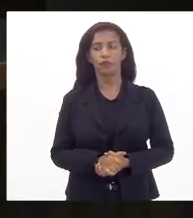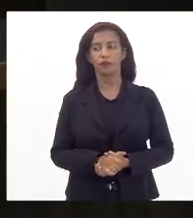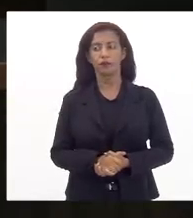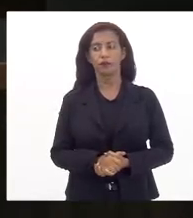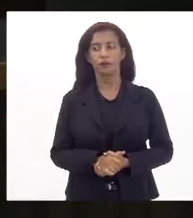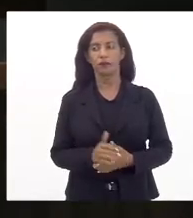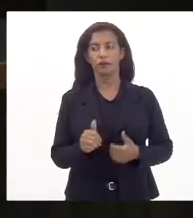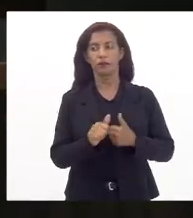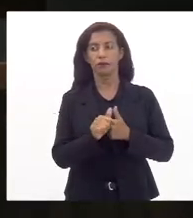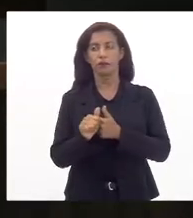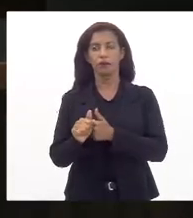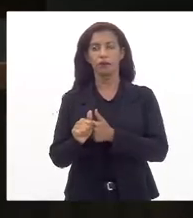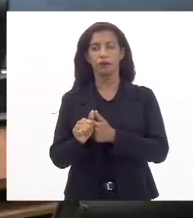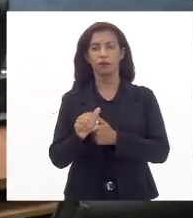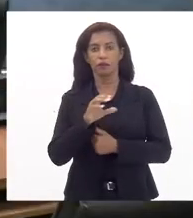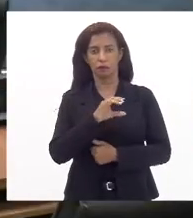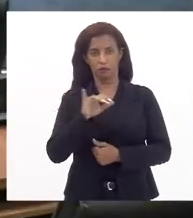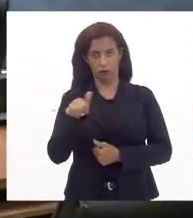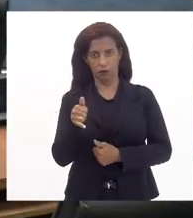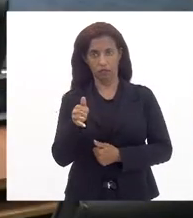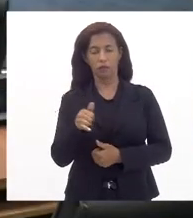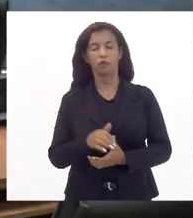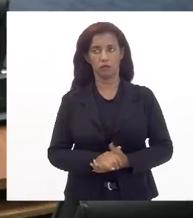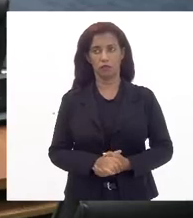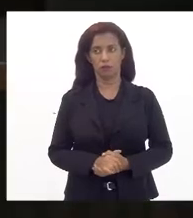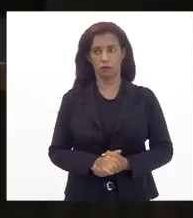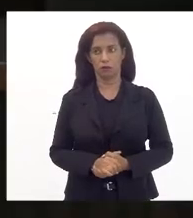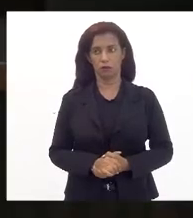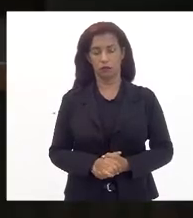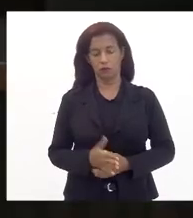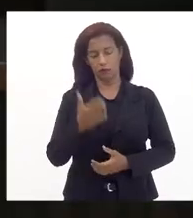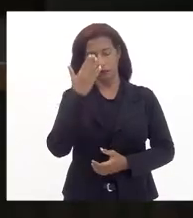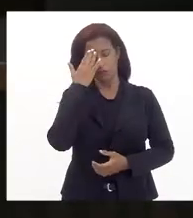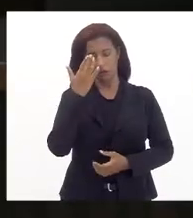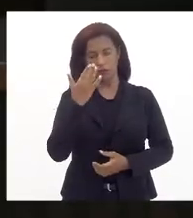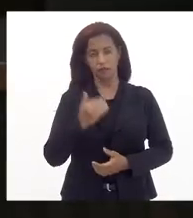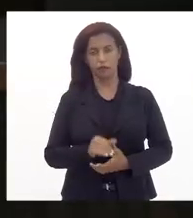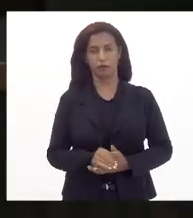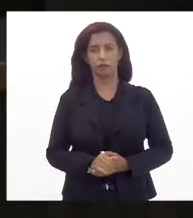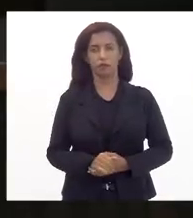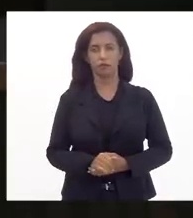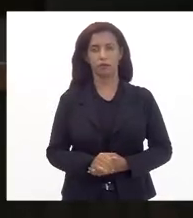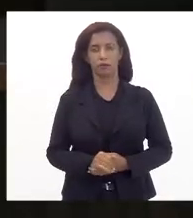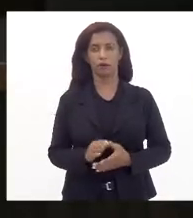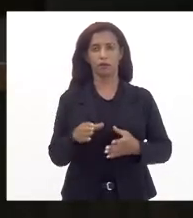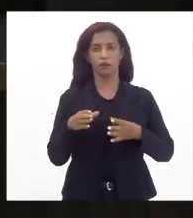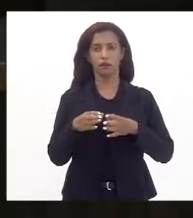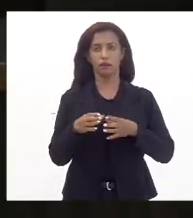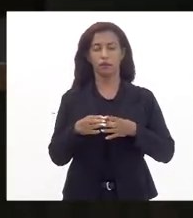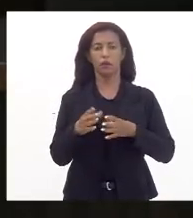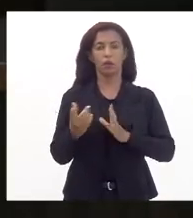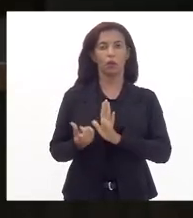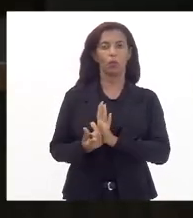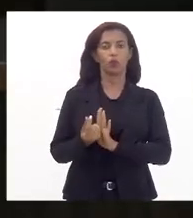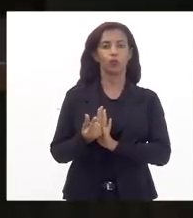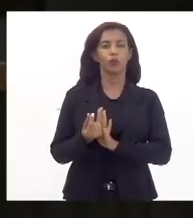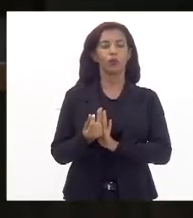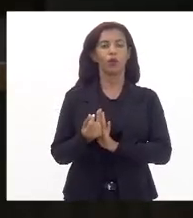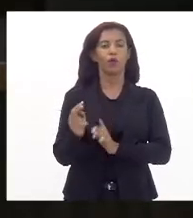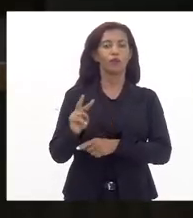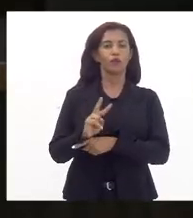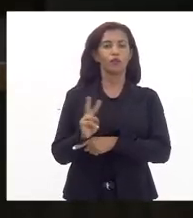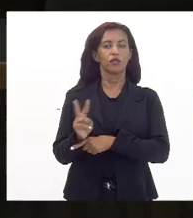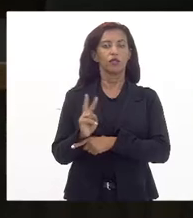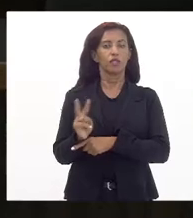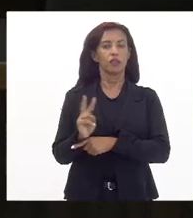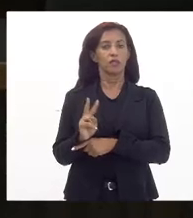o acompanhassem CJ CJ CJ vez obrigada a deputado pela comissão de orçamento Finanças fiscalização